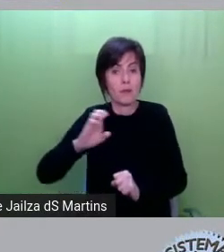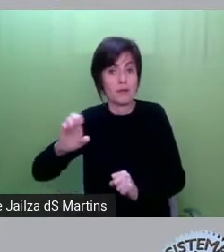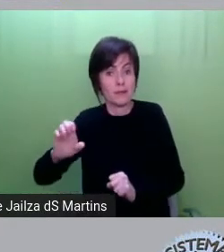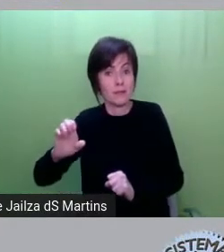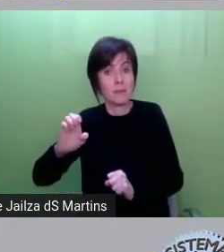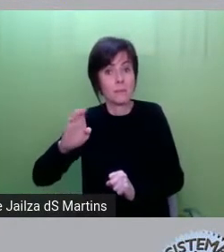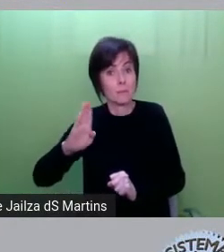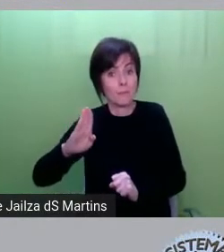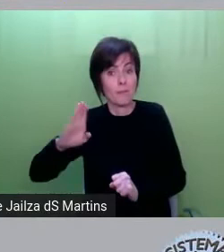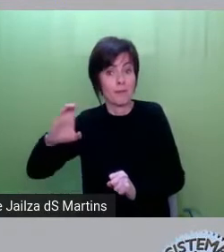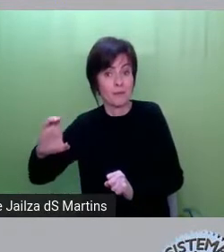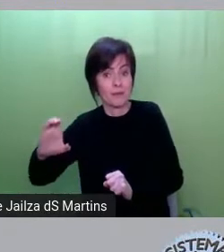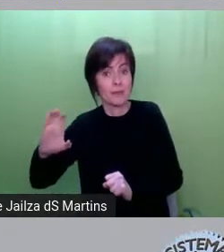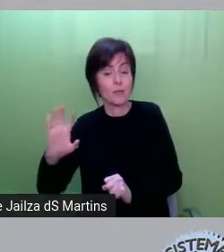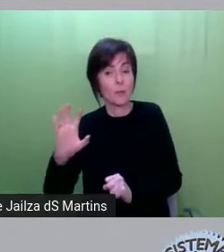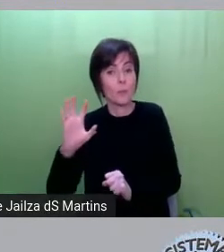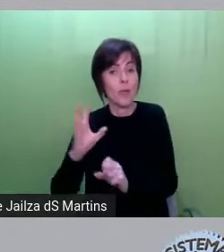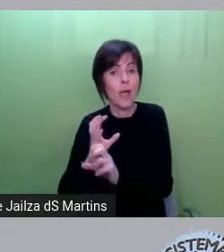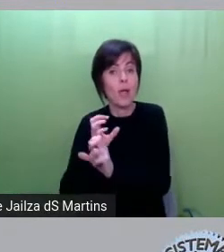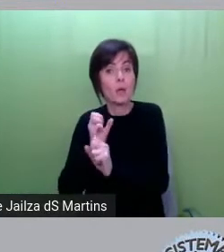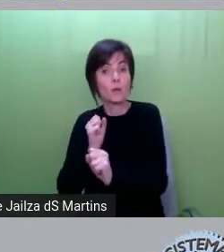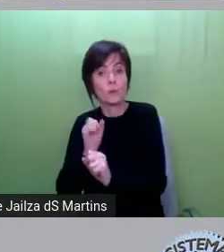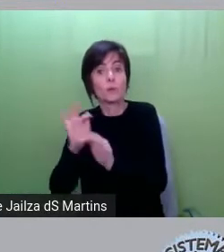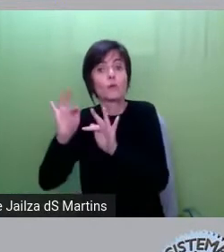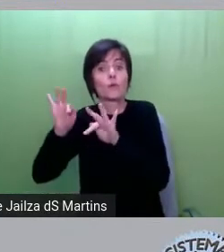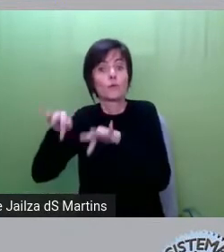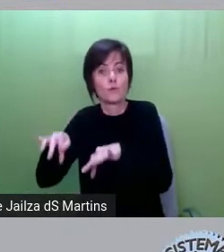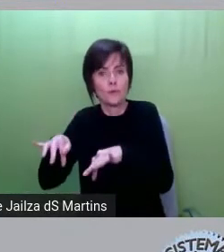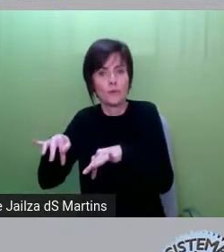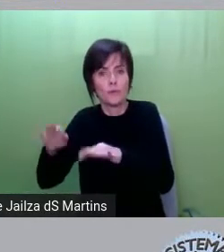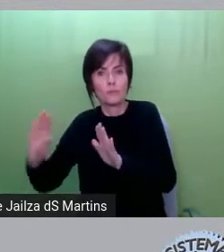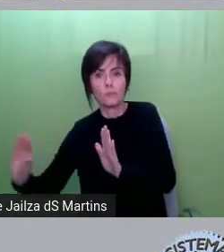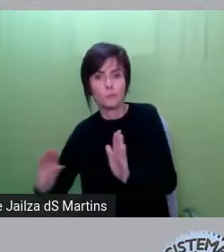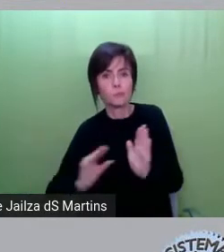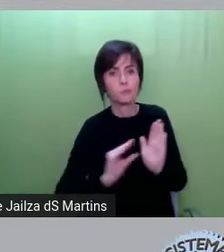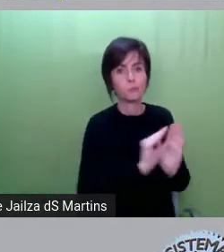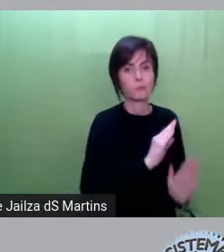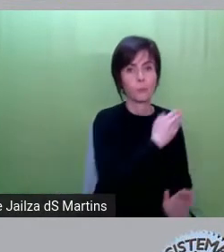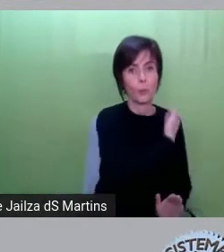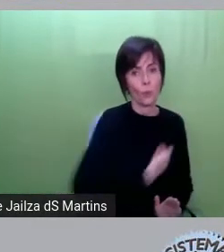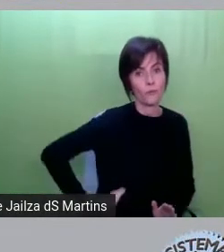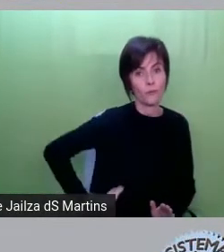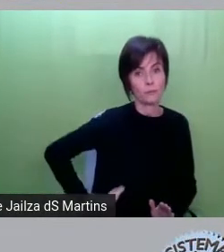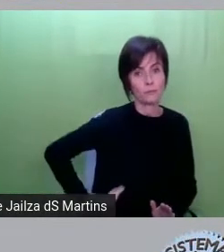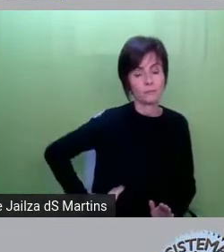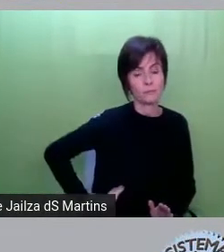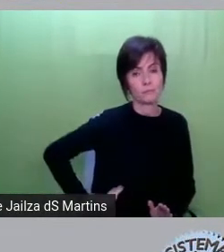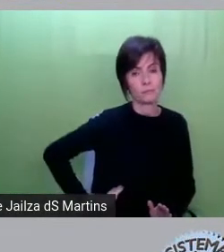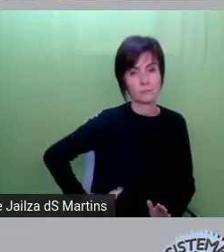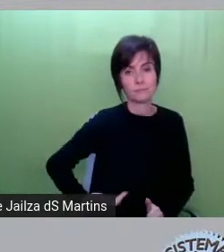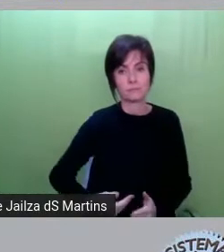ter sempre um resultado, o resultado final de swap Tesouro Nacional.